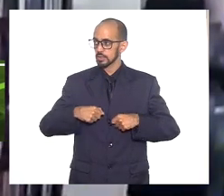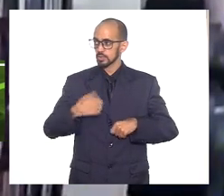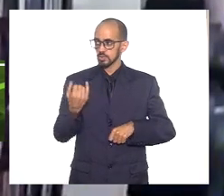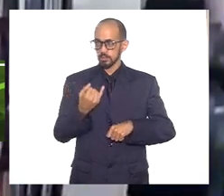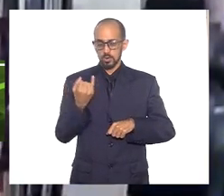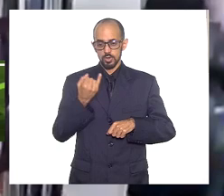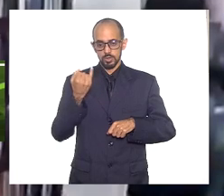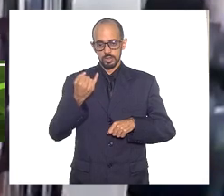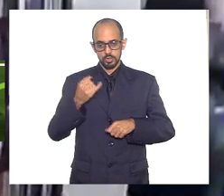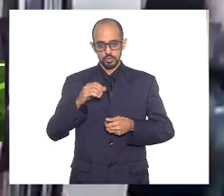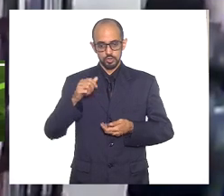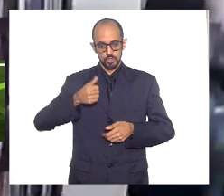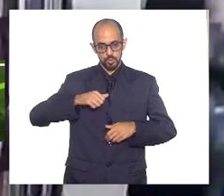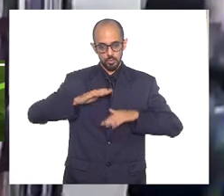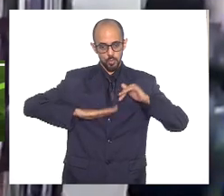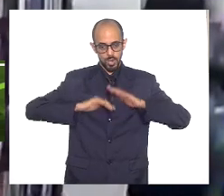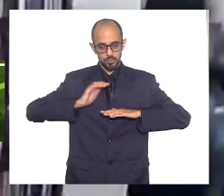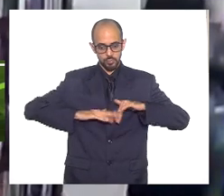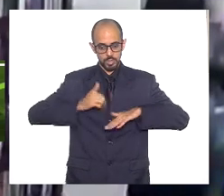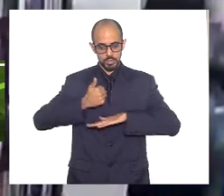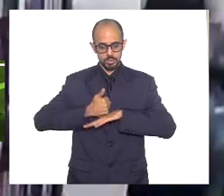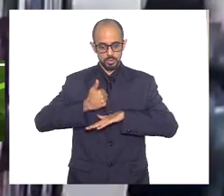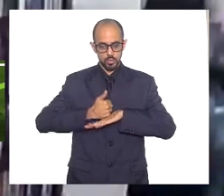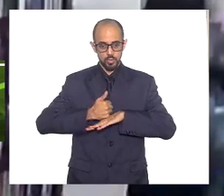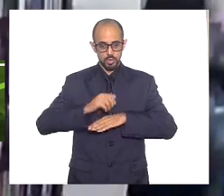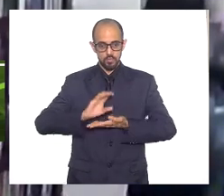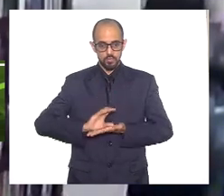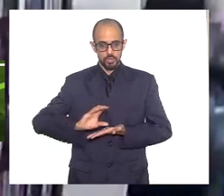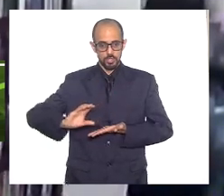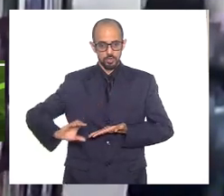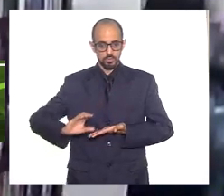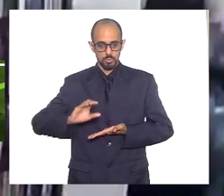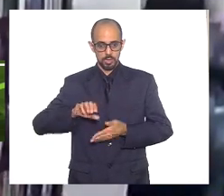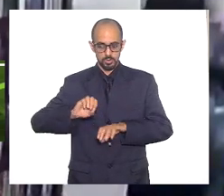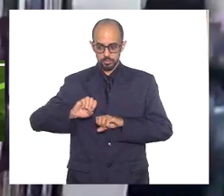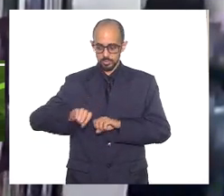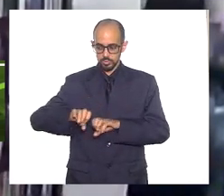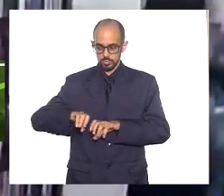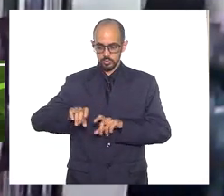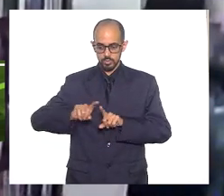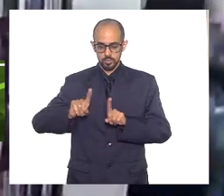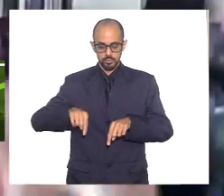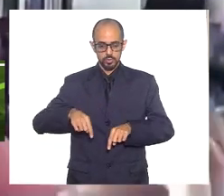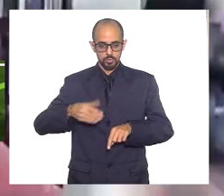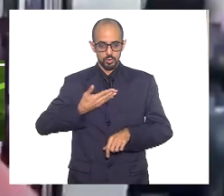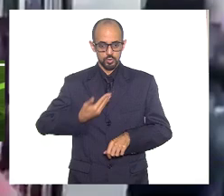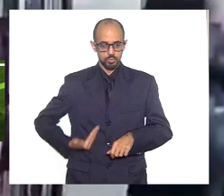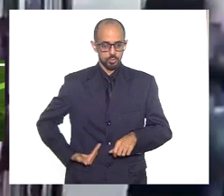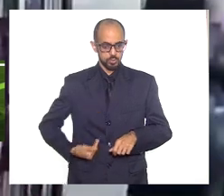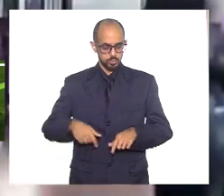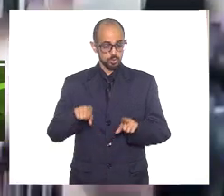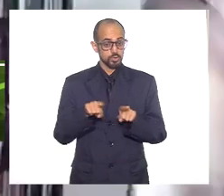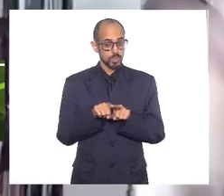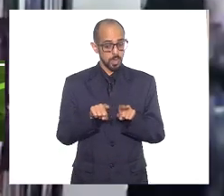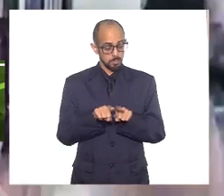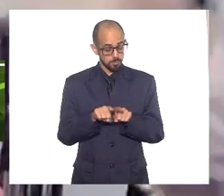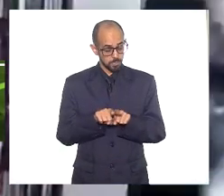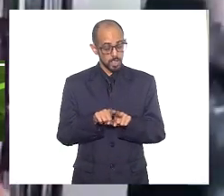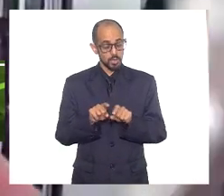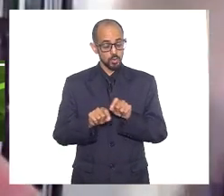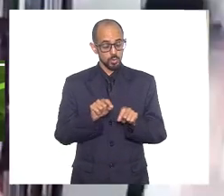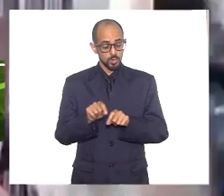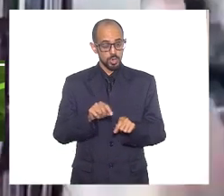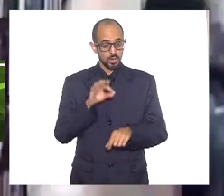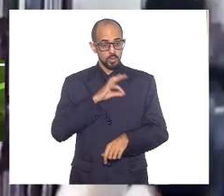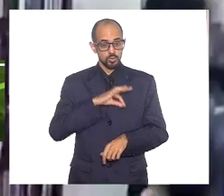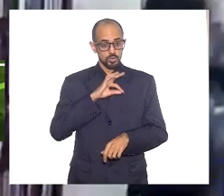qualificação, investimento exatamente na formação dos servidores públicos, inclusive com os